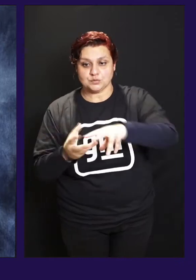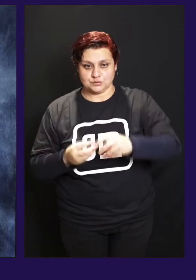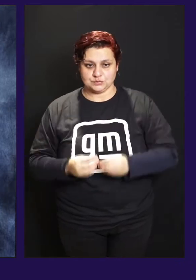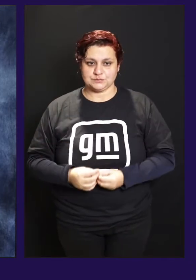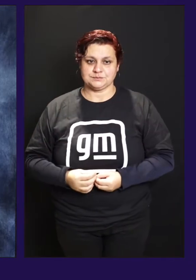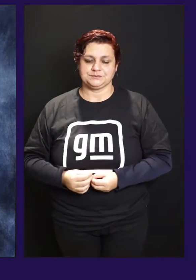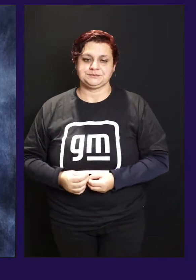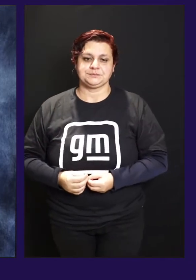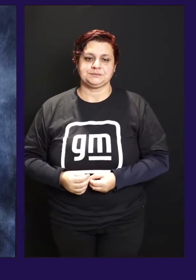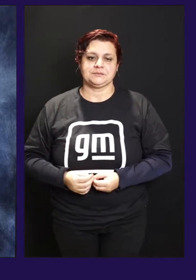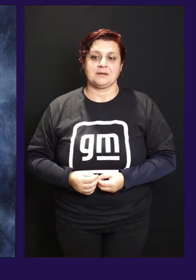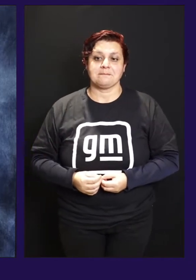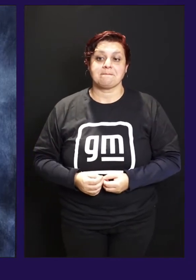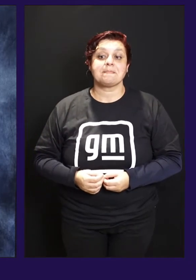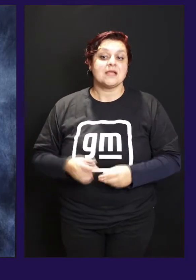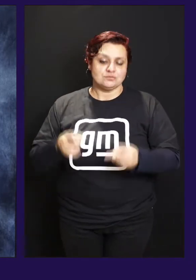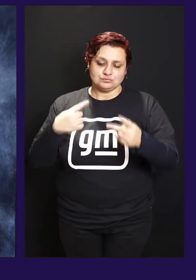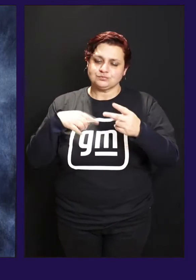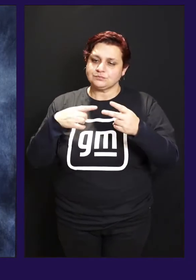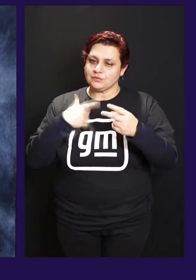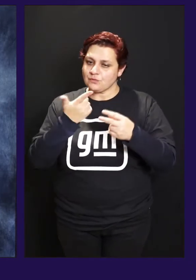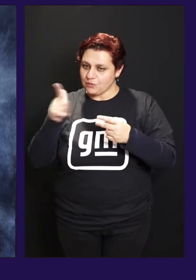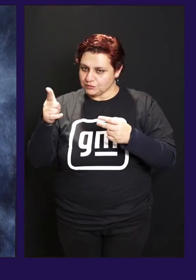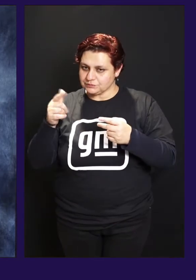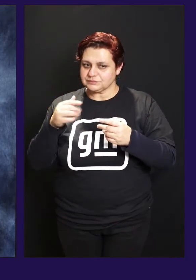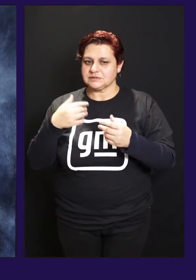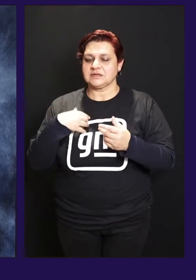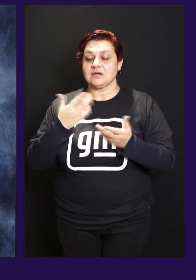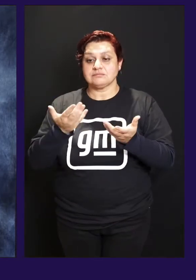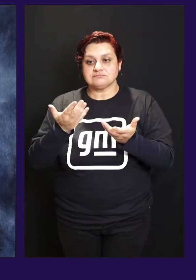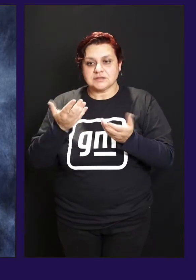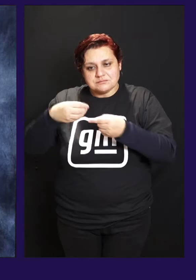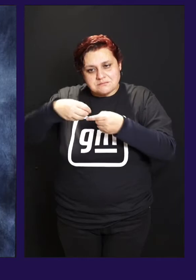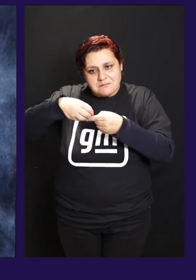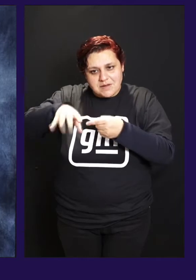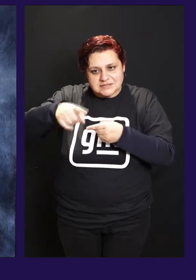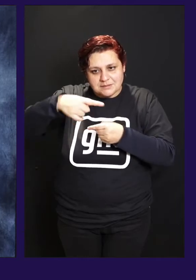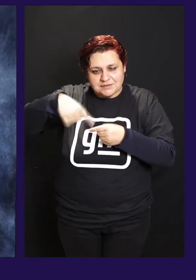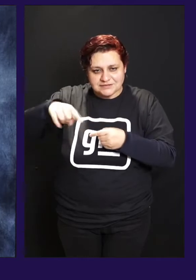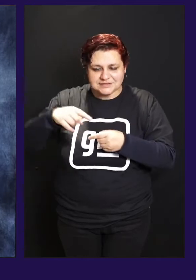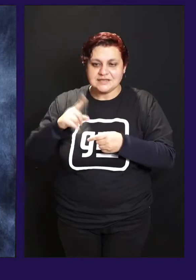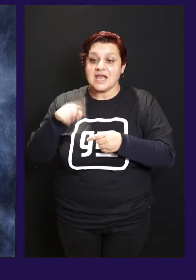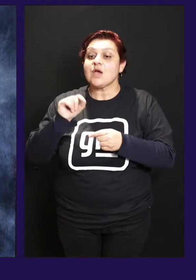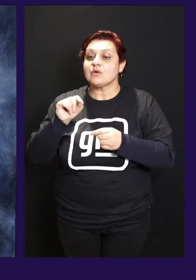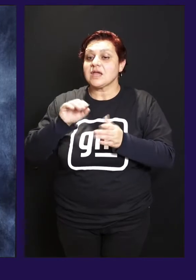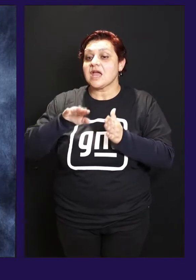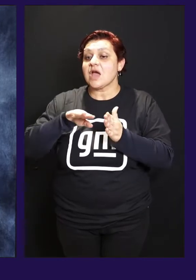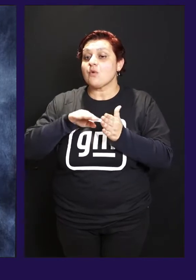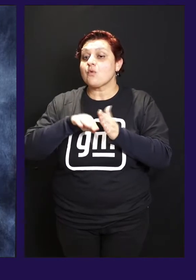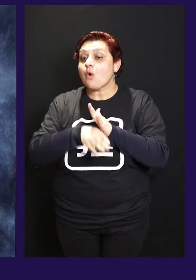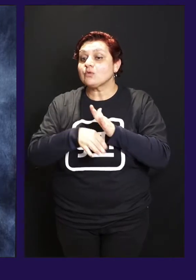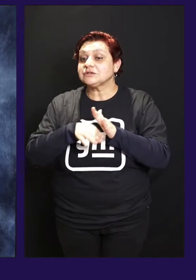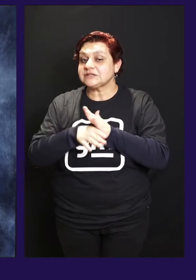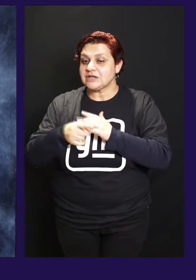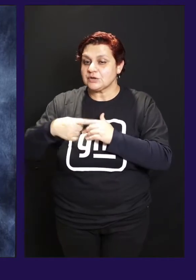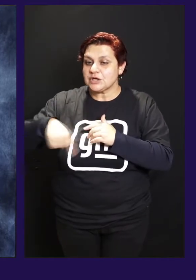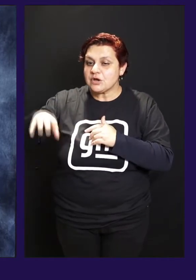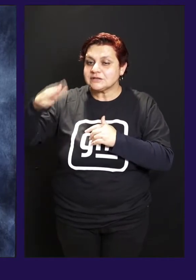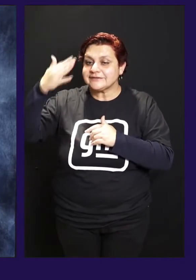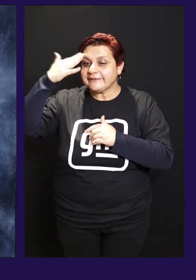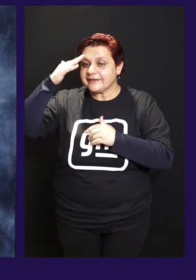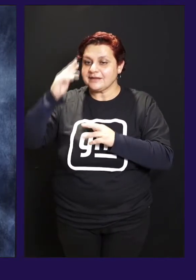algum grupo de população, pessoas ou de sociedade dentro de uma média, e aquilo que não é